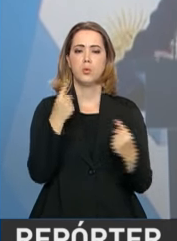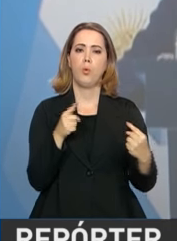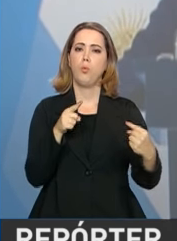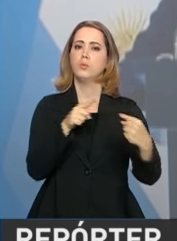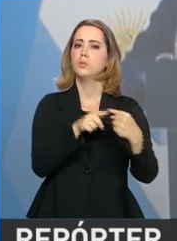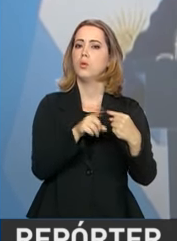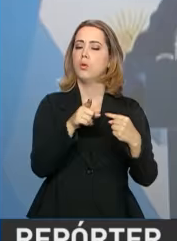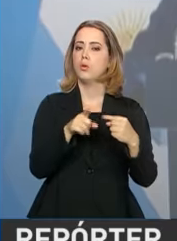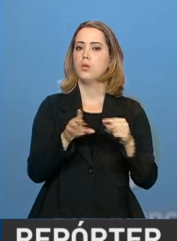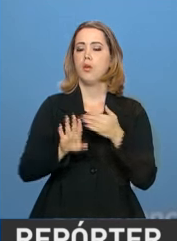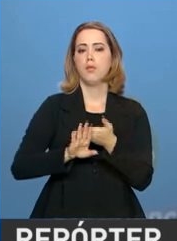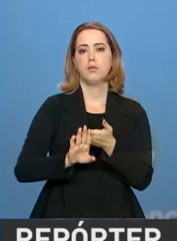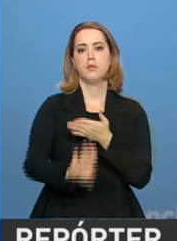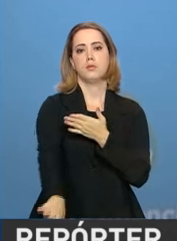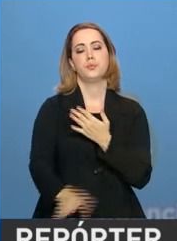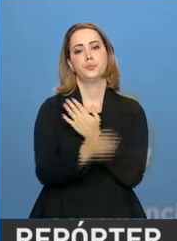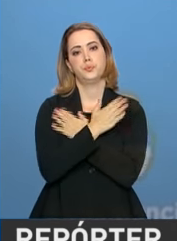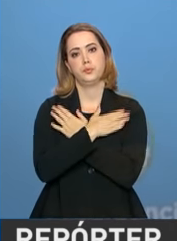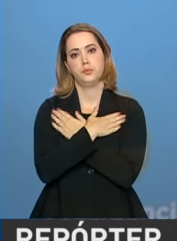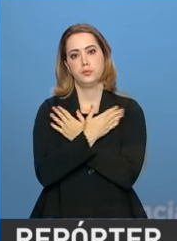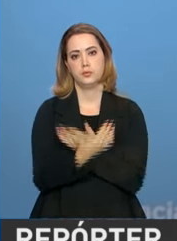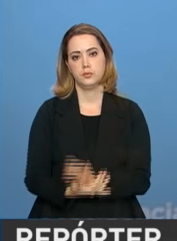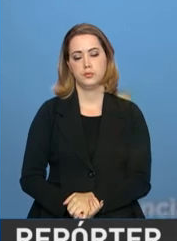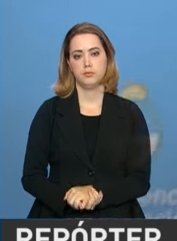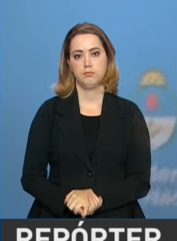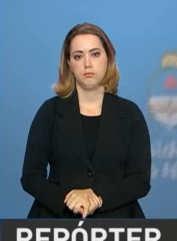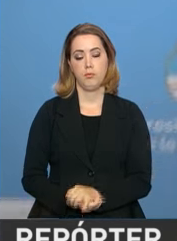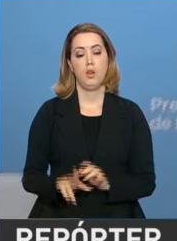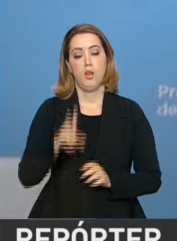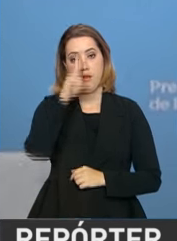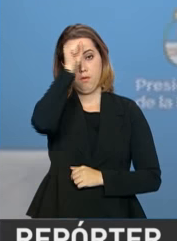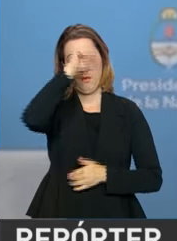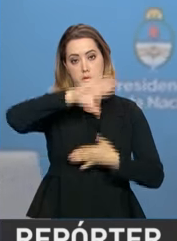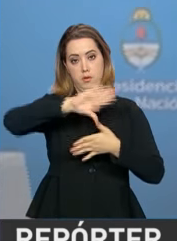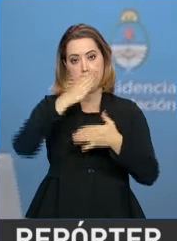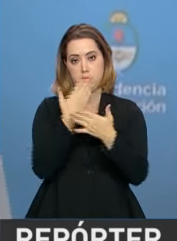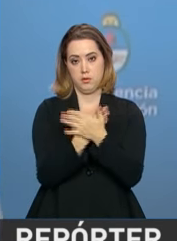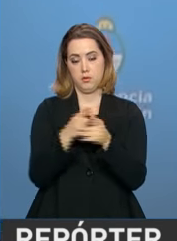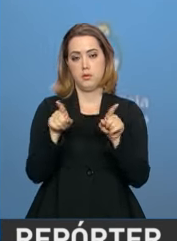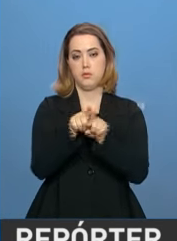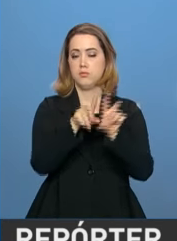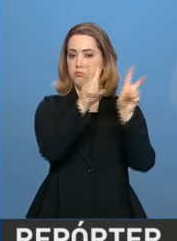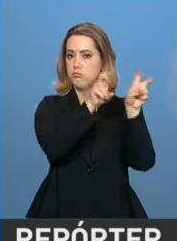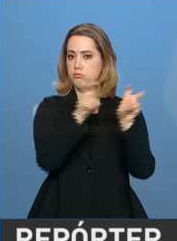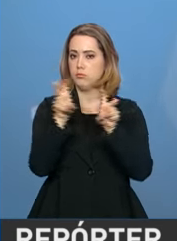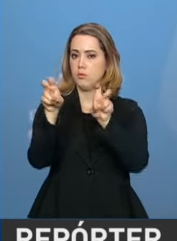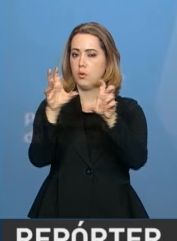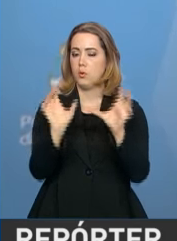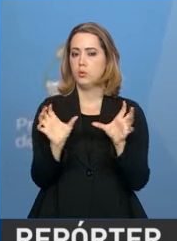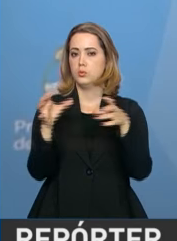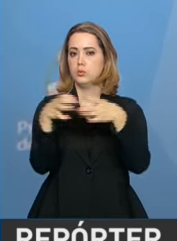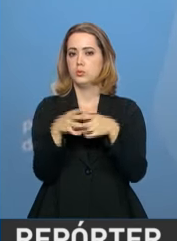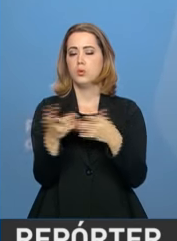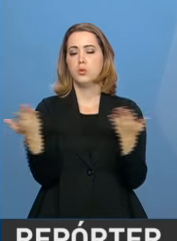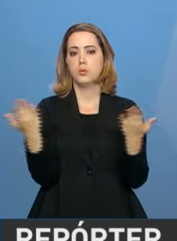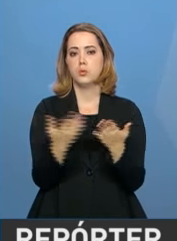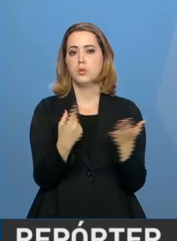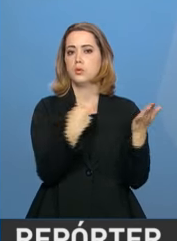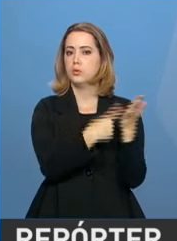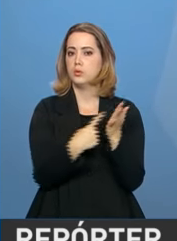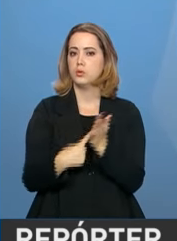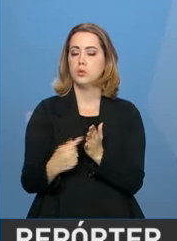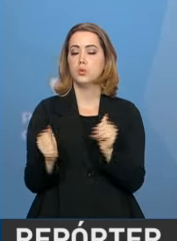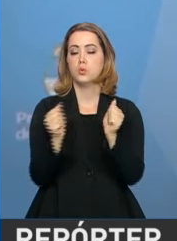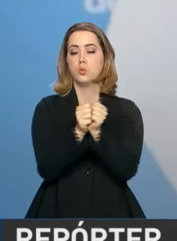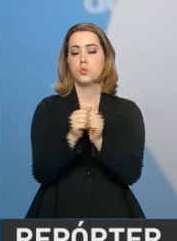o combate ao desemprego. O fortalecimento do Mercosul também esteve na pauta do encontro. O bloco negocia um acordo comercial com a